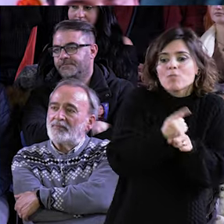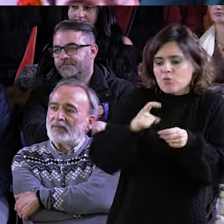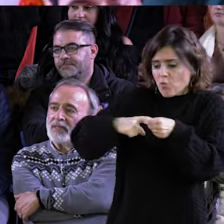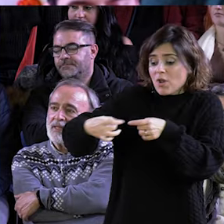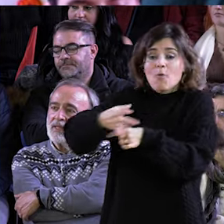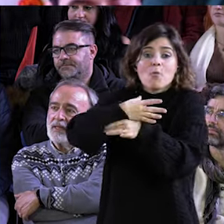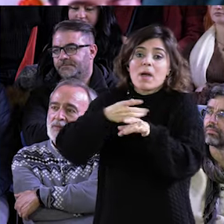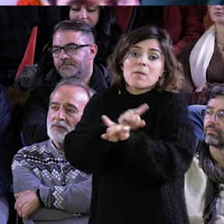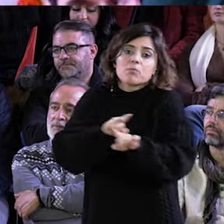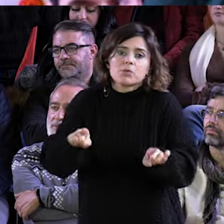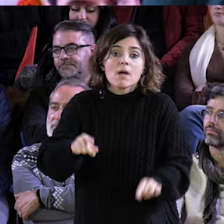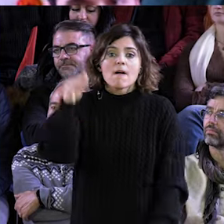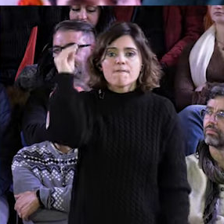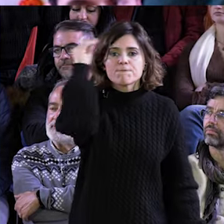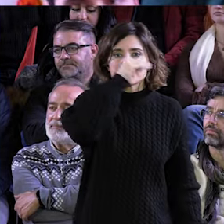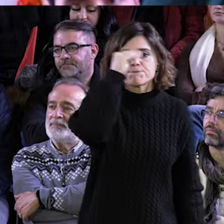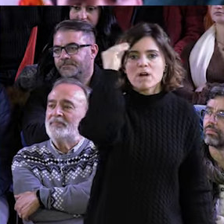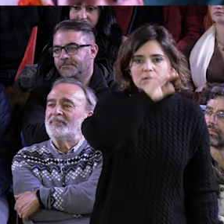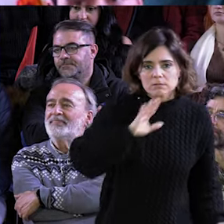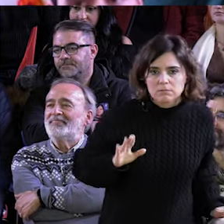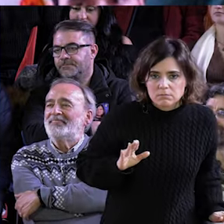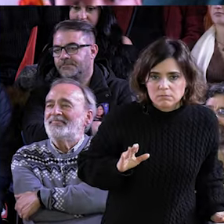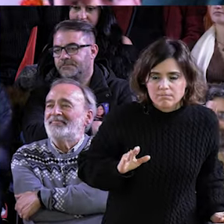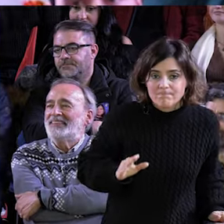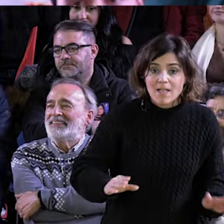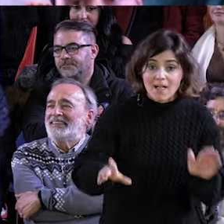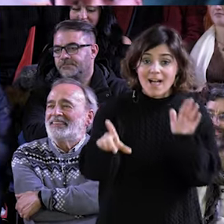O que realmente viola a lei europeia é a falta de concorrência.